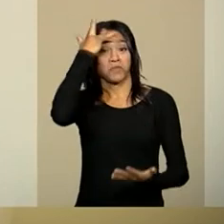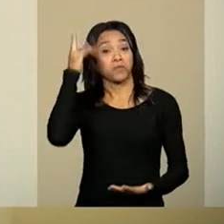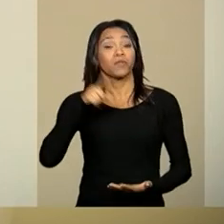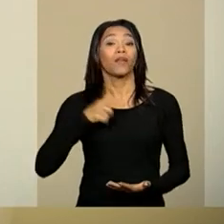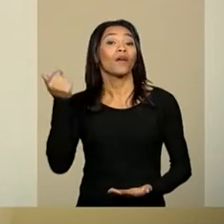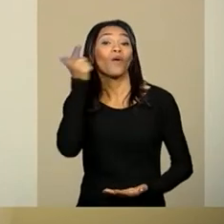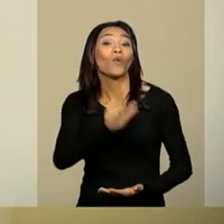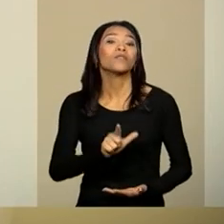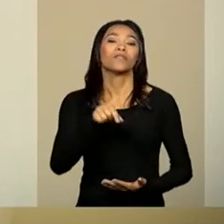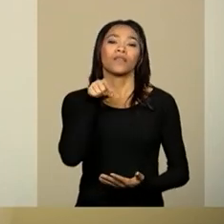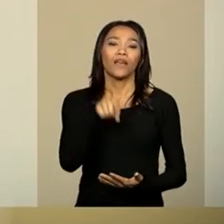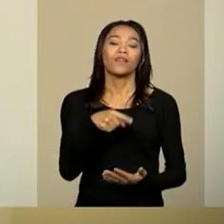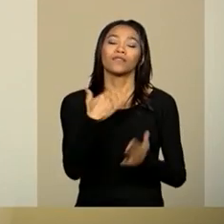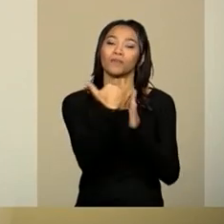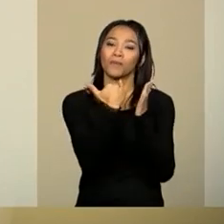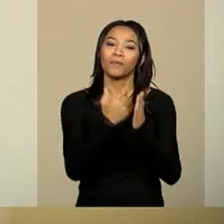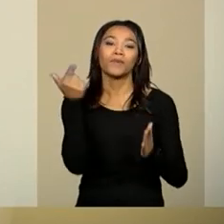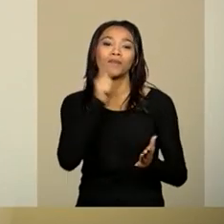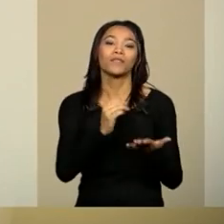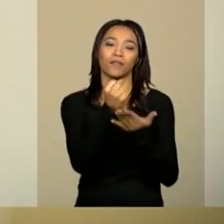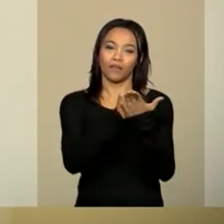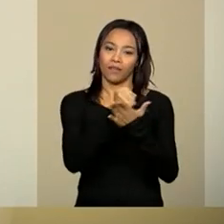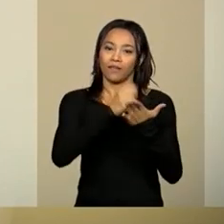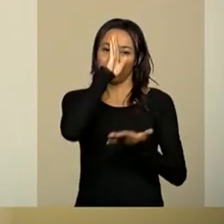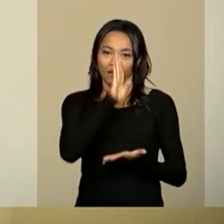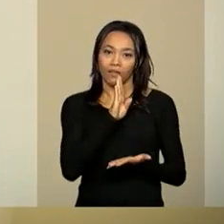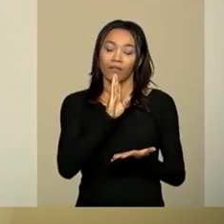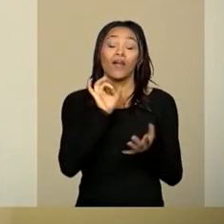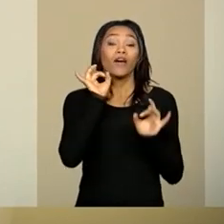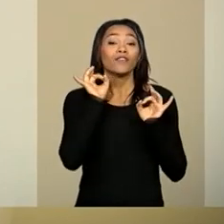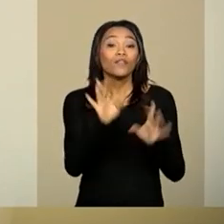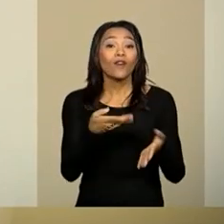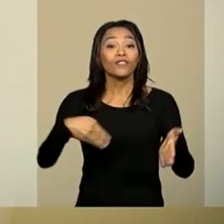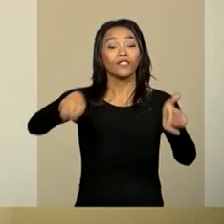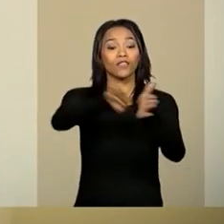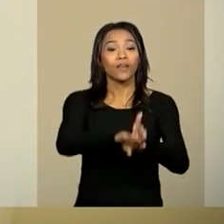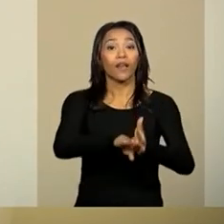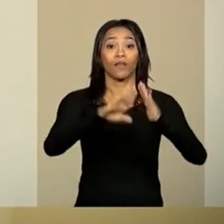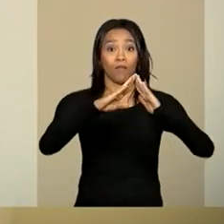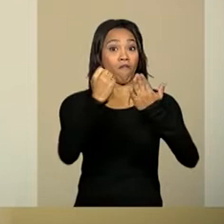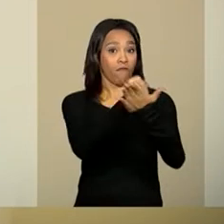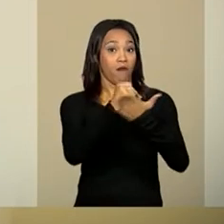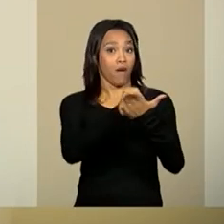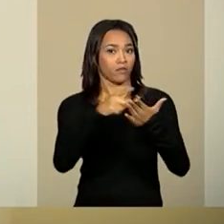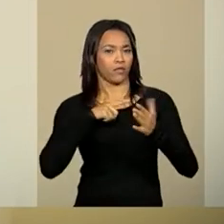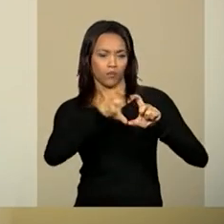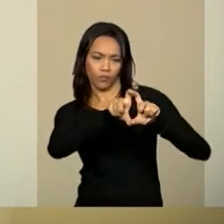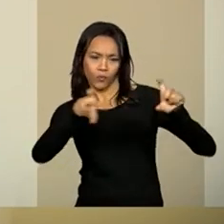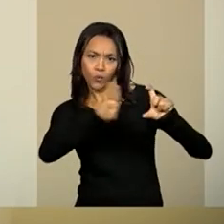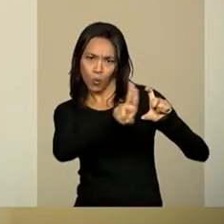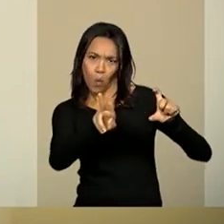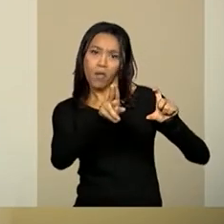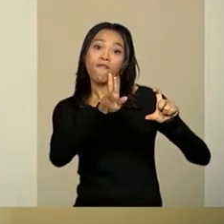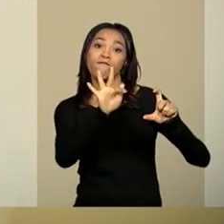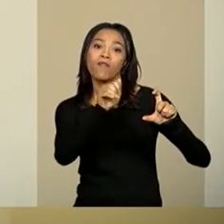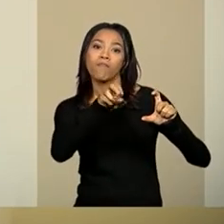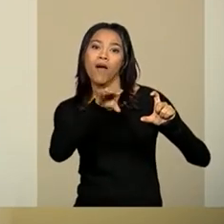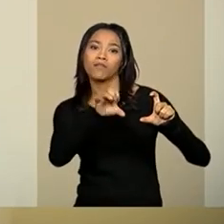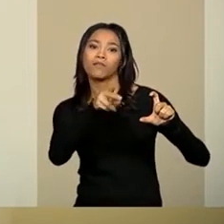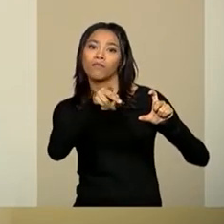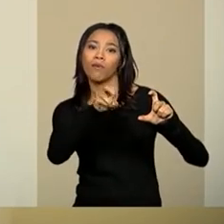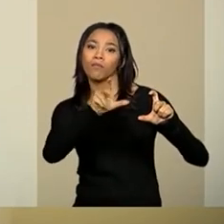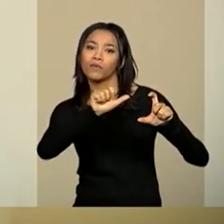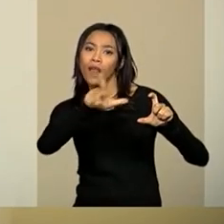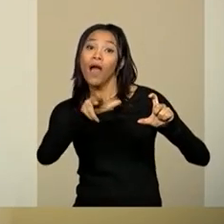ter acesso a esse programa de remédios gratuitos basta chegar numa farmácia do aqui tem Farmácia Popular e